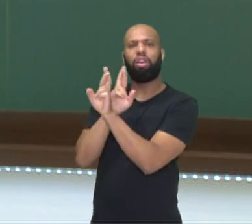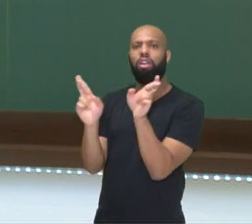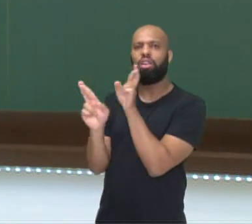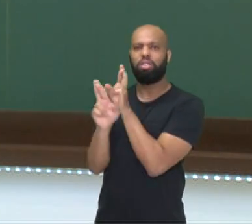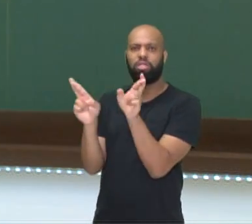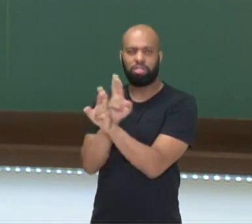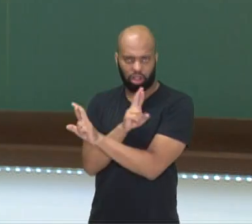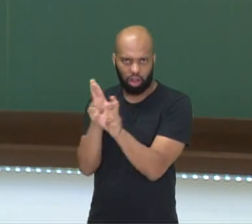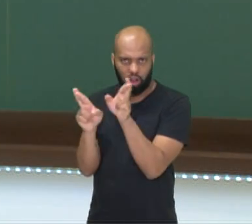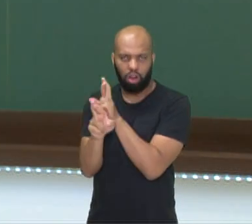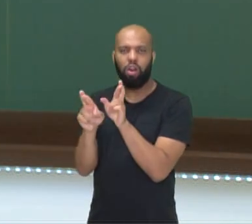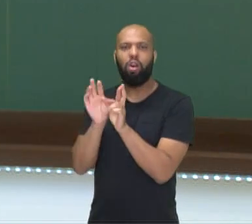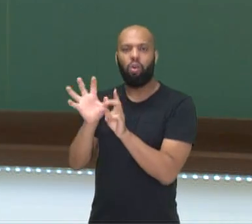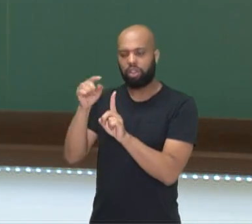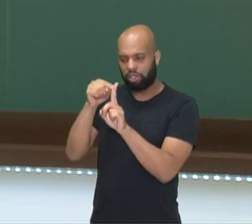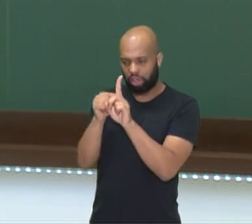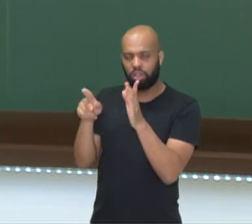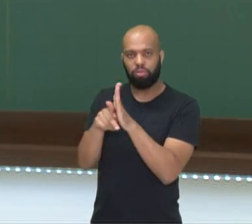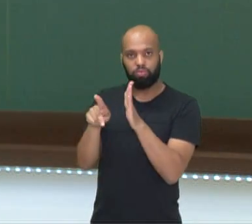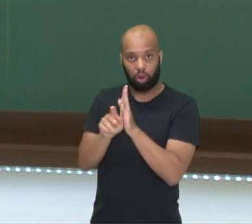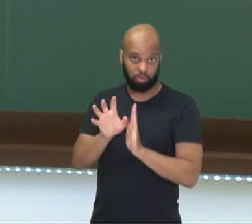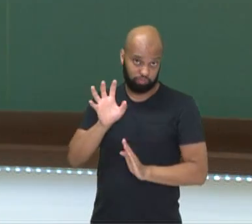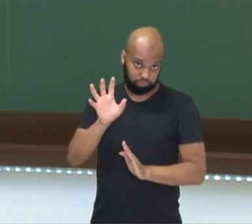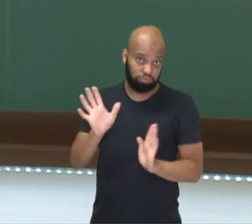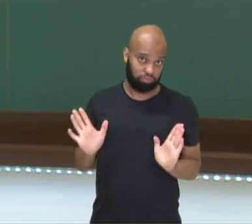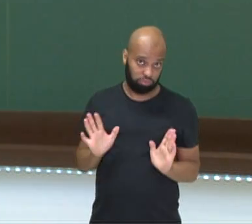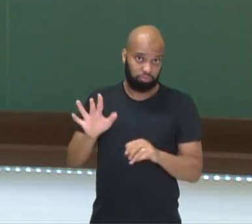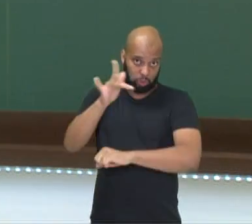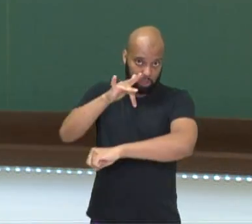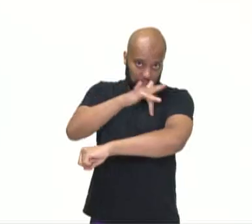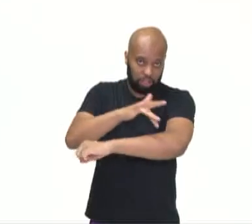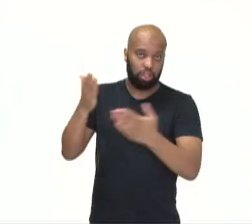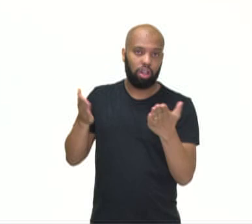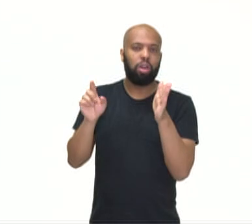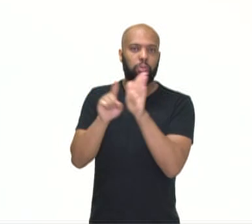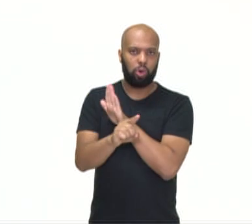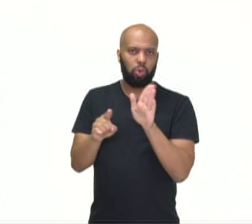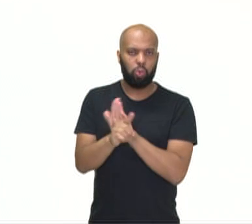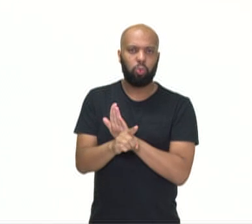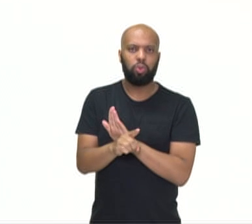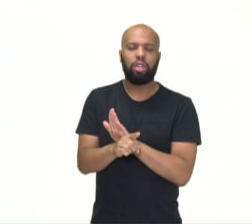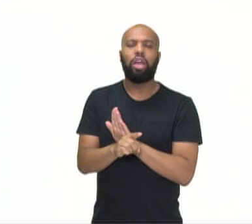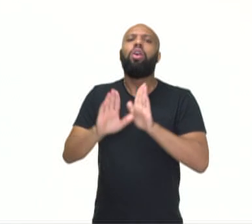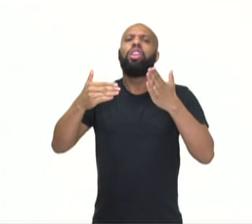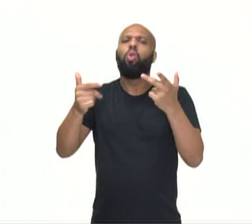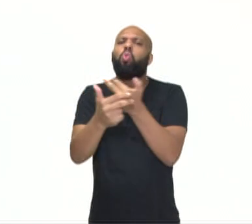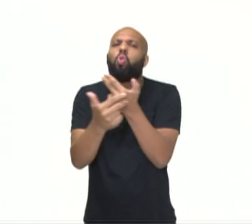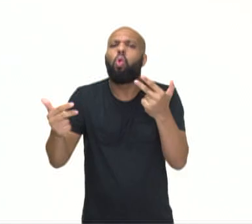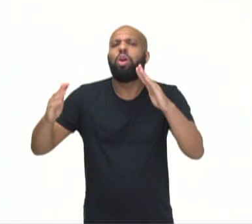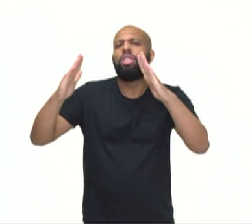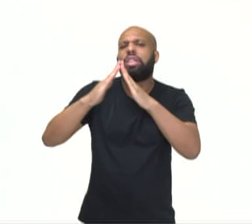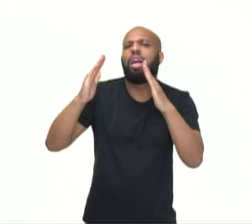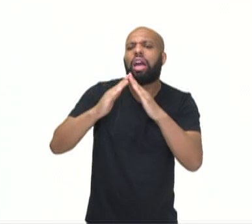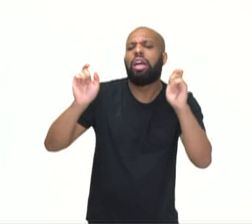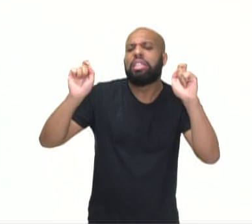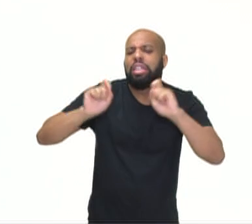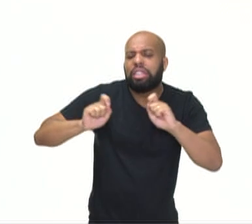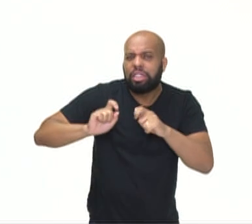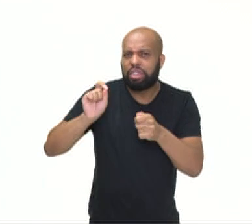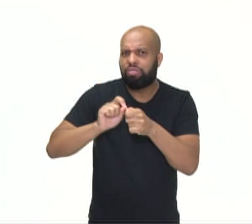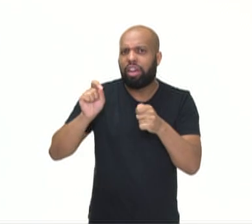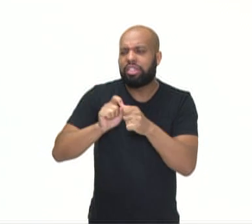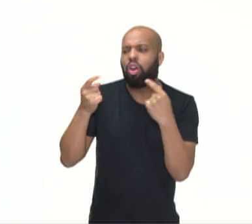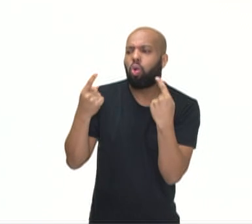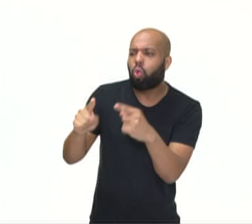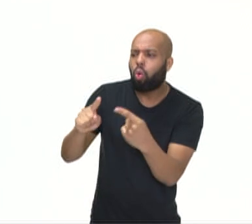relacionadas com esse tipo de vetor, eu lanço uma pergunta para vocês. Quais medidas caseiras podemos tomar no